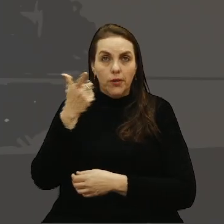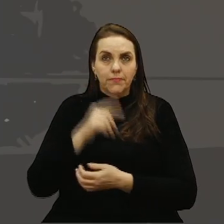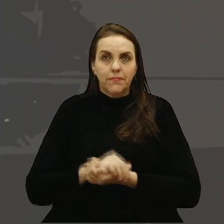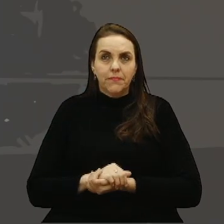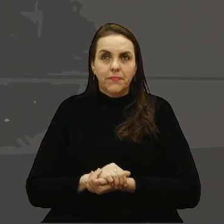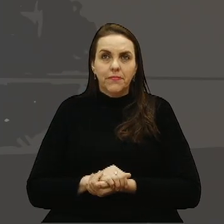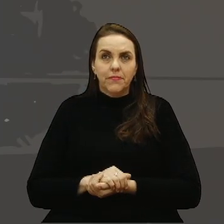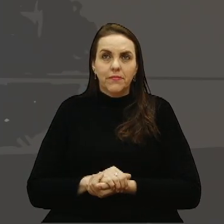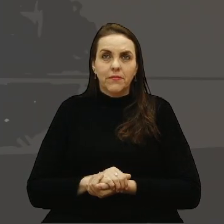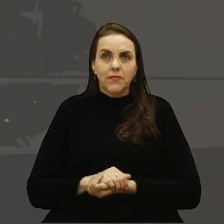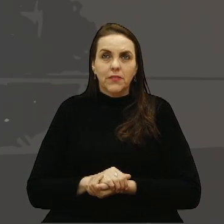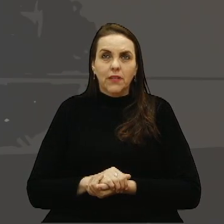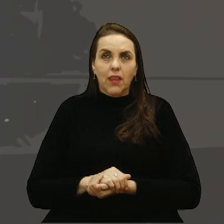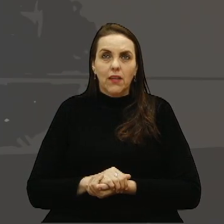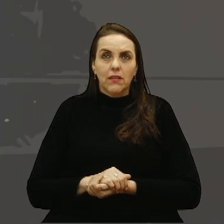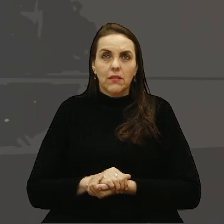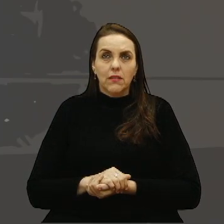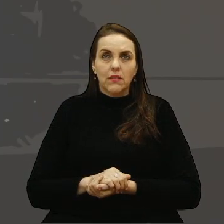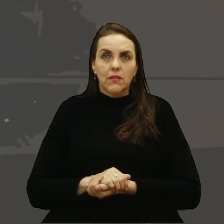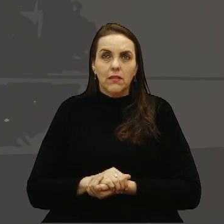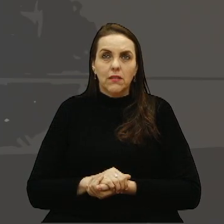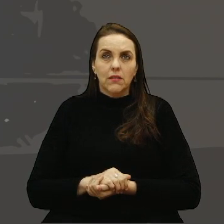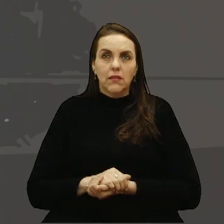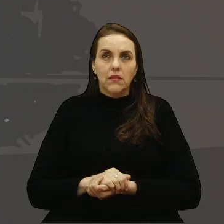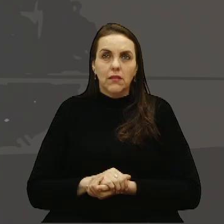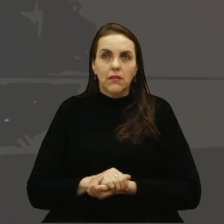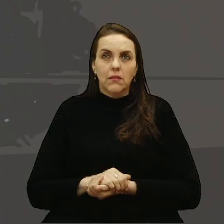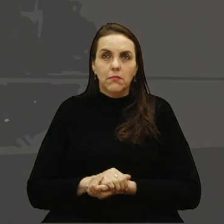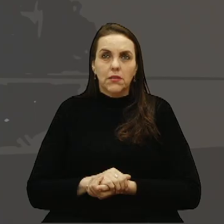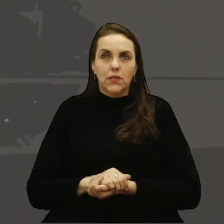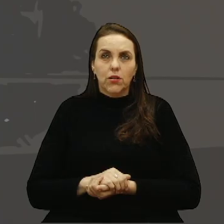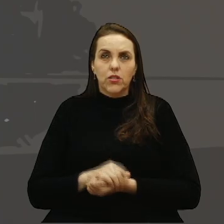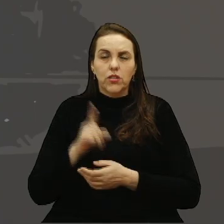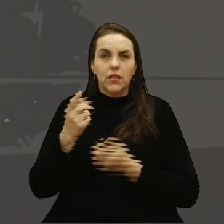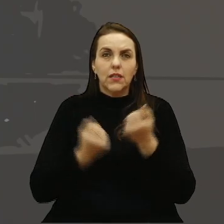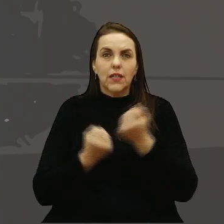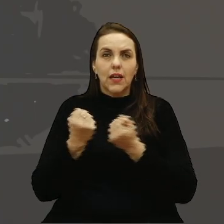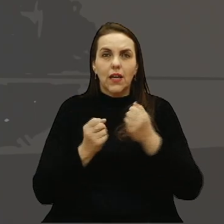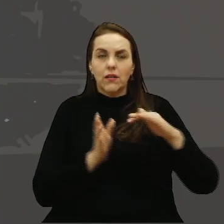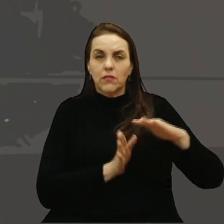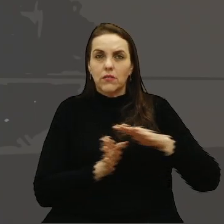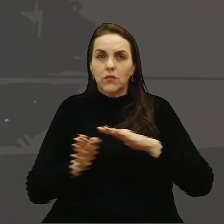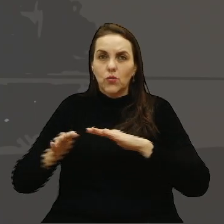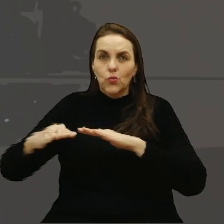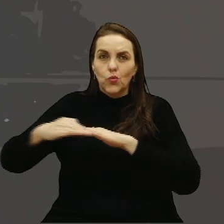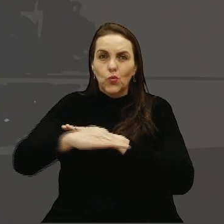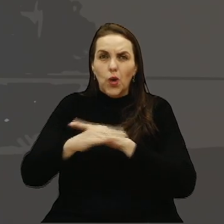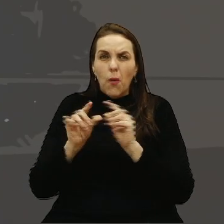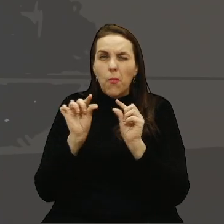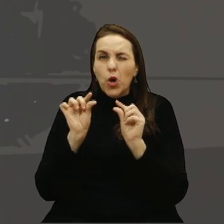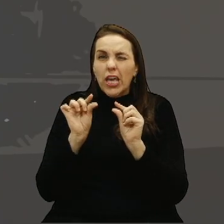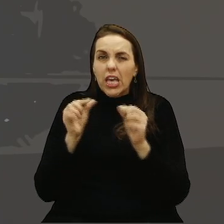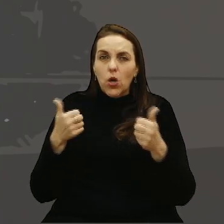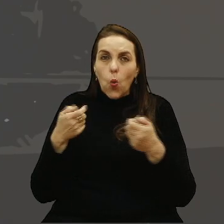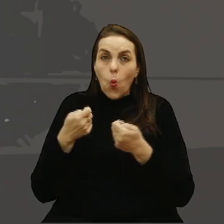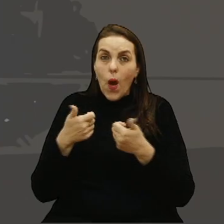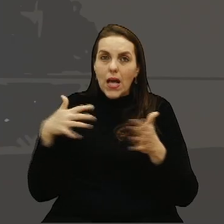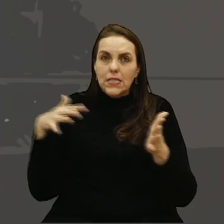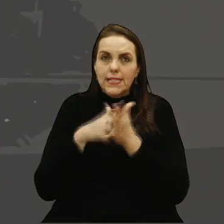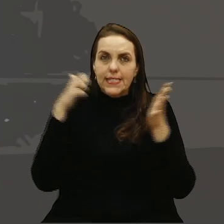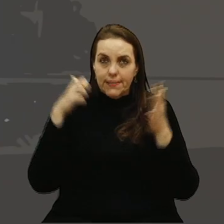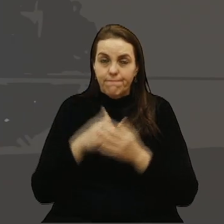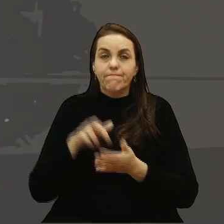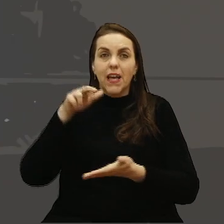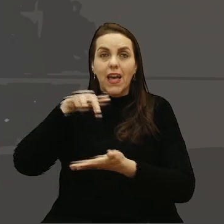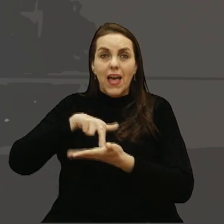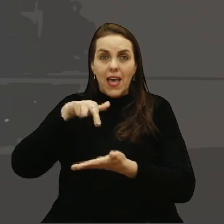Corsa vai fazer a conversão e o outro carro entrou. Foi questão de detalhes, né? Então, essa é a realidade que nós temos. Esse